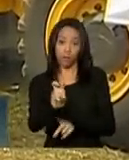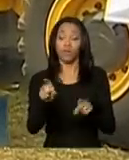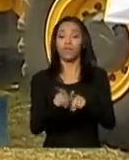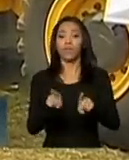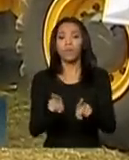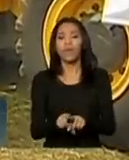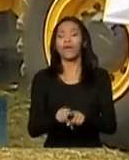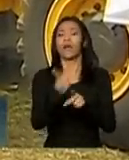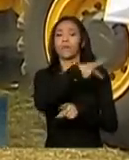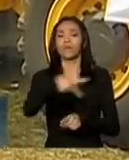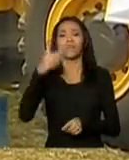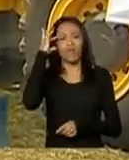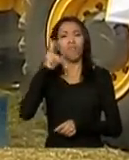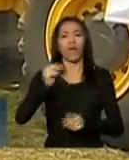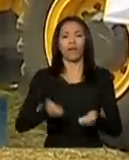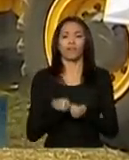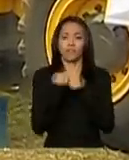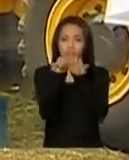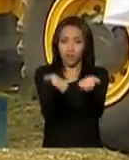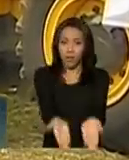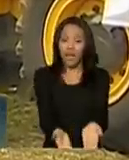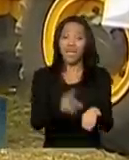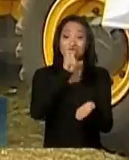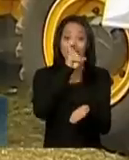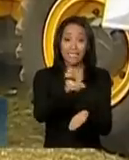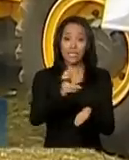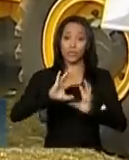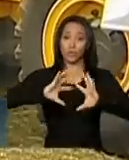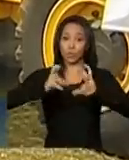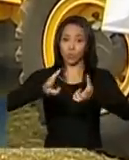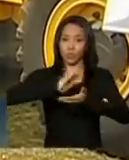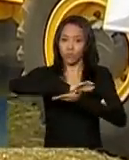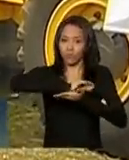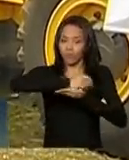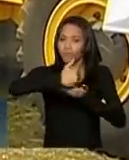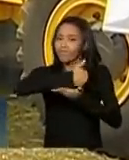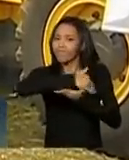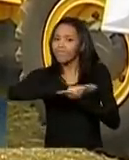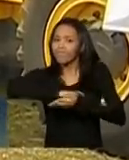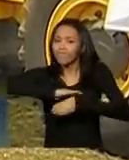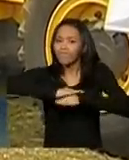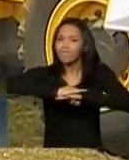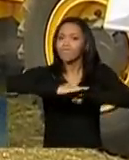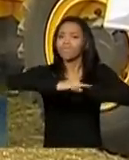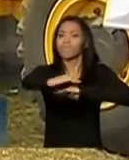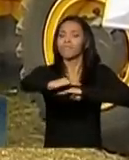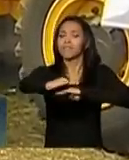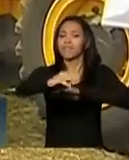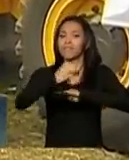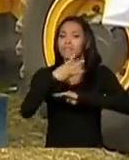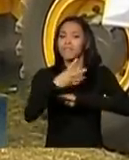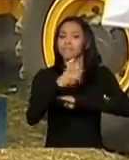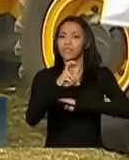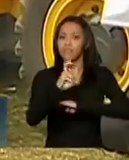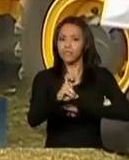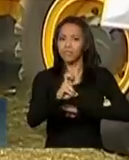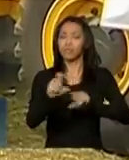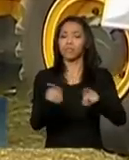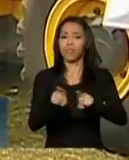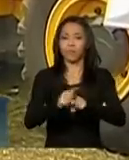Roussef também deve entregar cinco máquinas motoniveladoras e 35 eh P